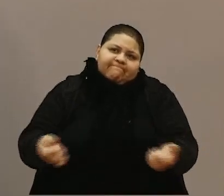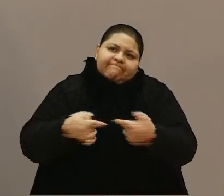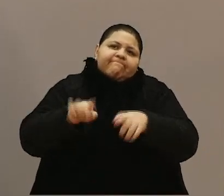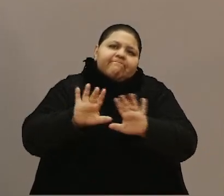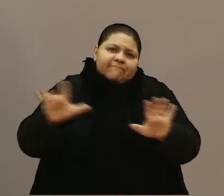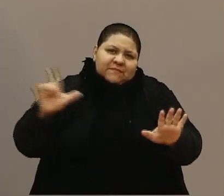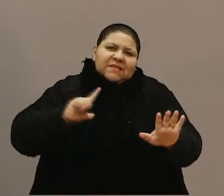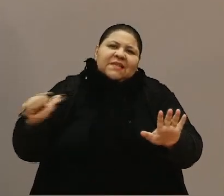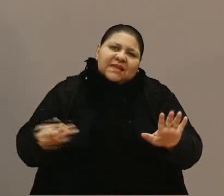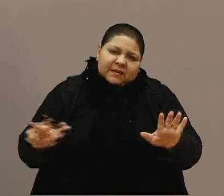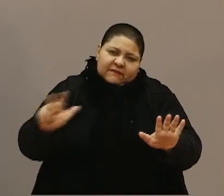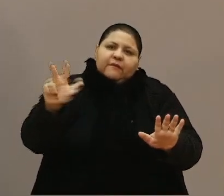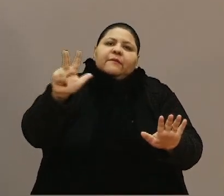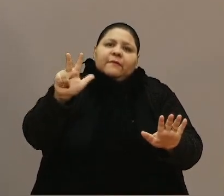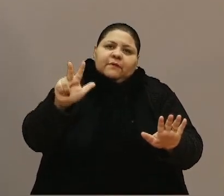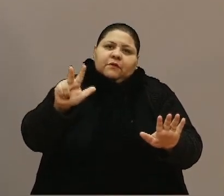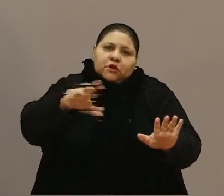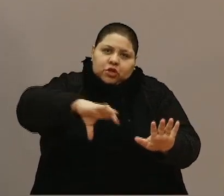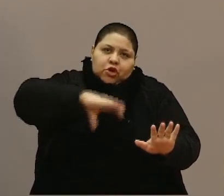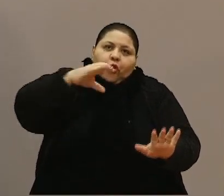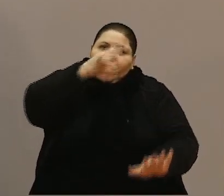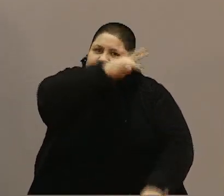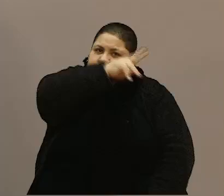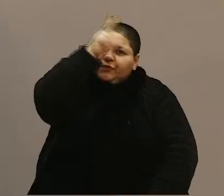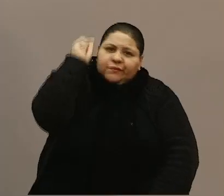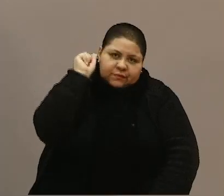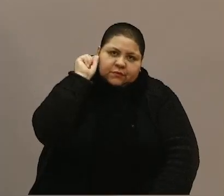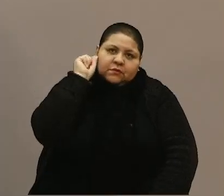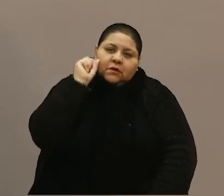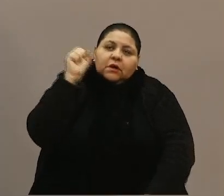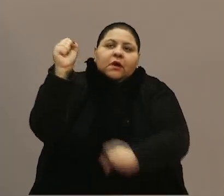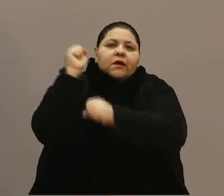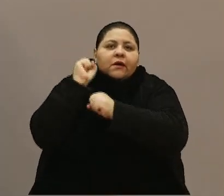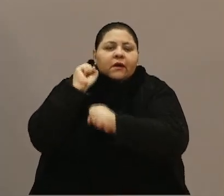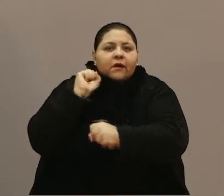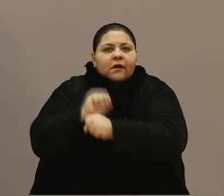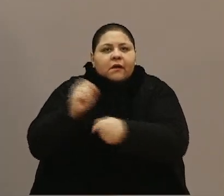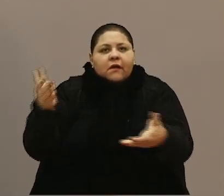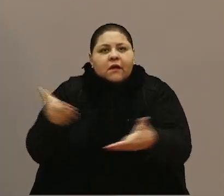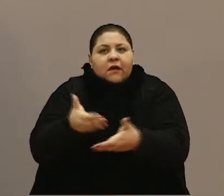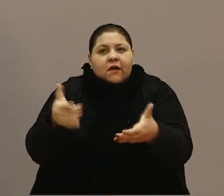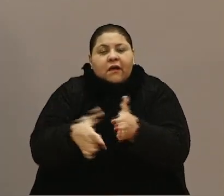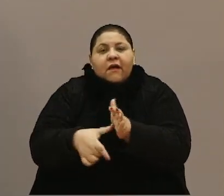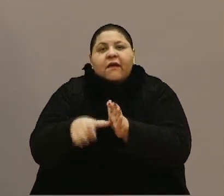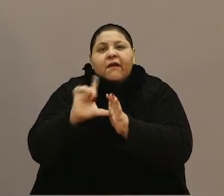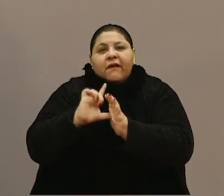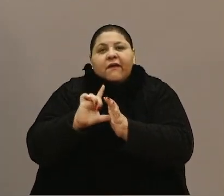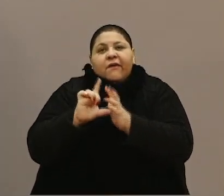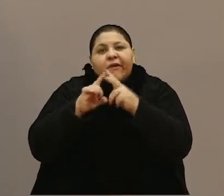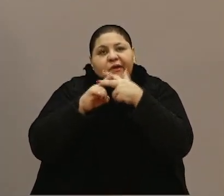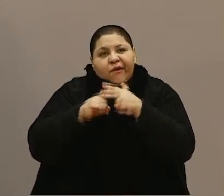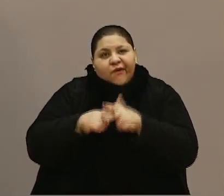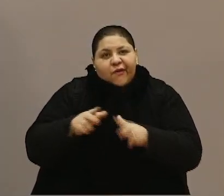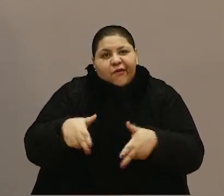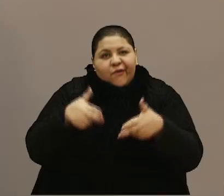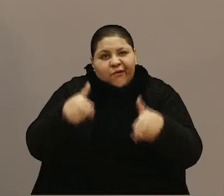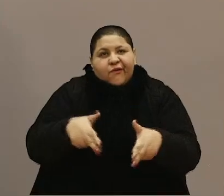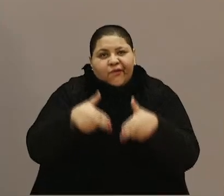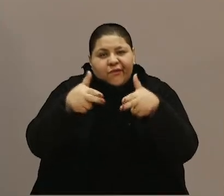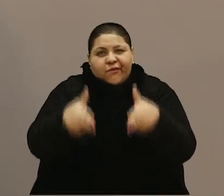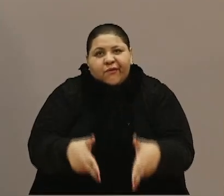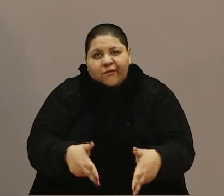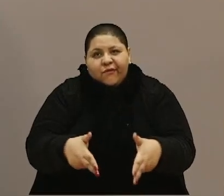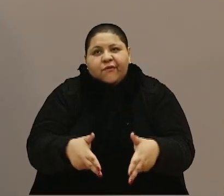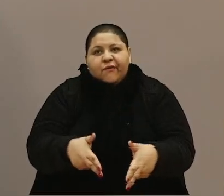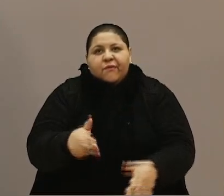a gente tem que valorizar a coragem do prefeito, né? Esperamos agora que seja feito o quanto antes a nossa revitalização do trem, né? E abrirmos